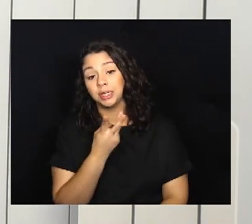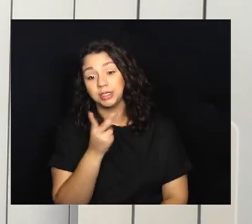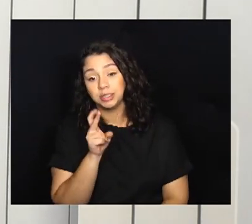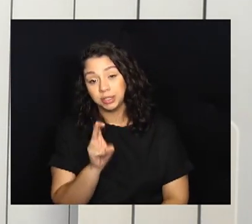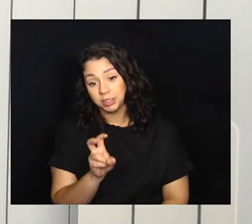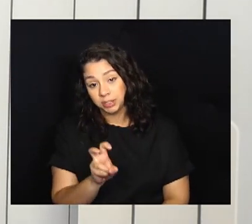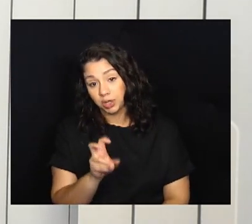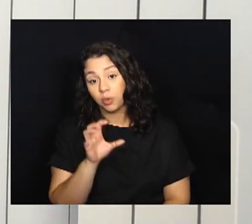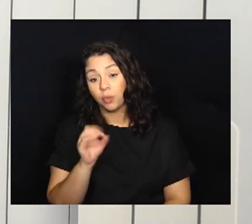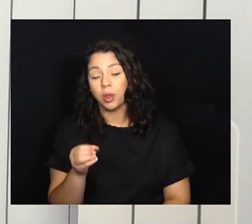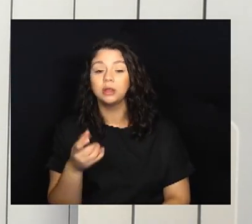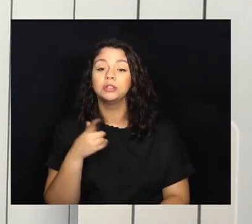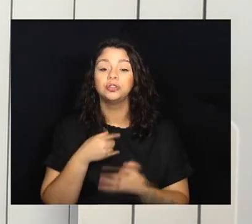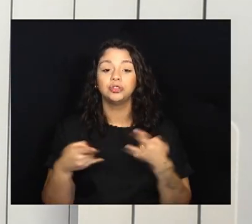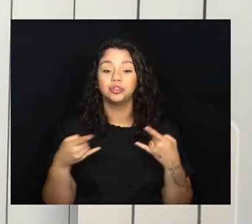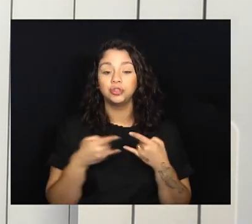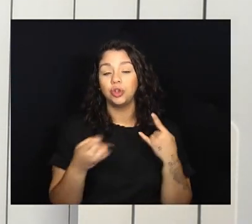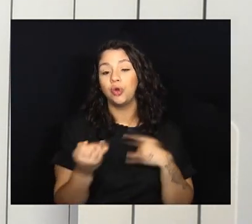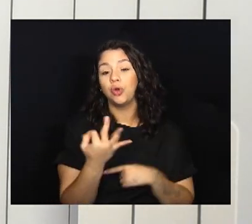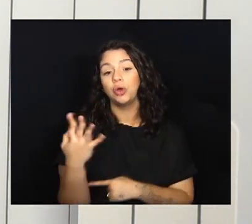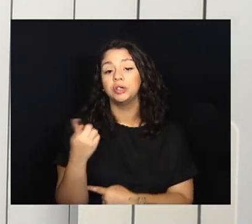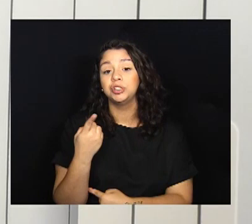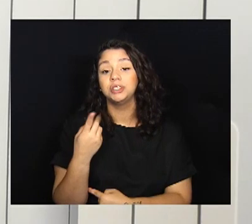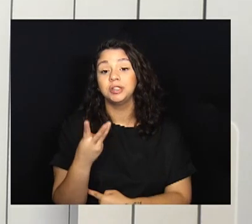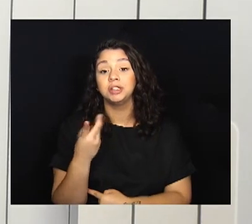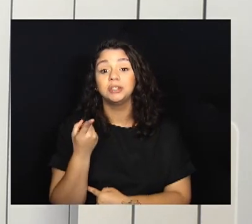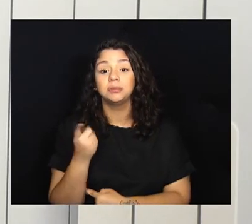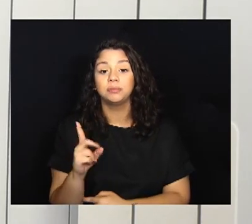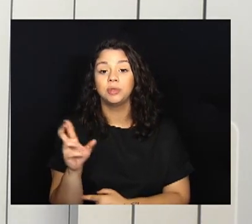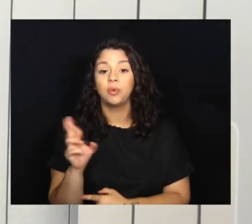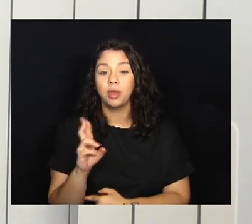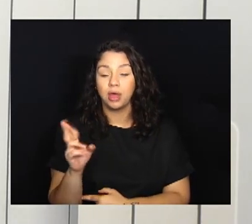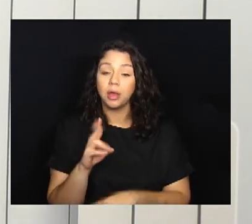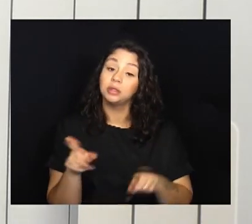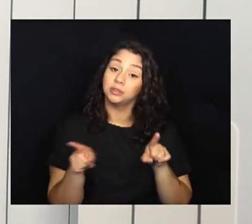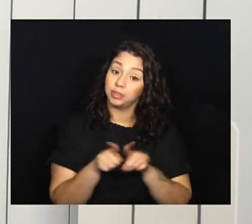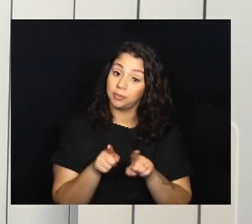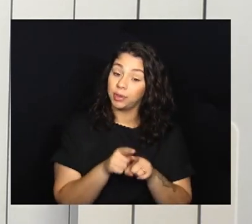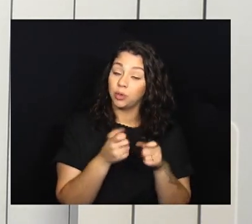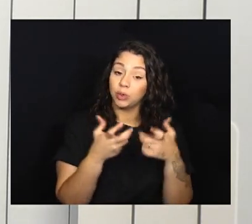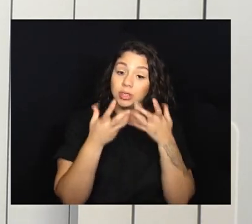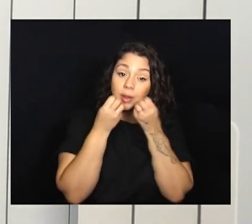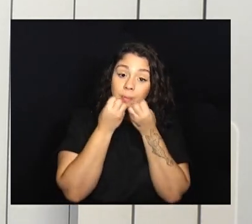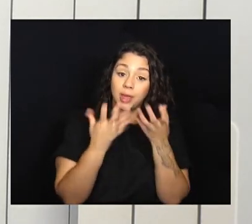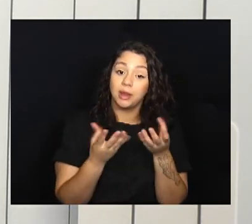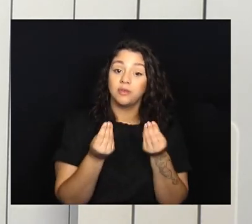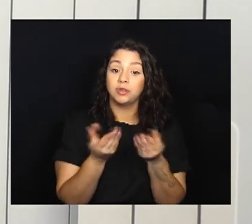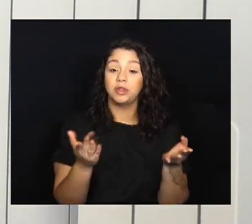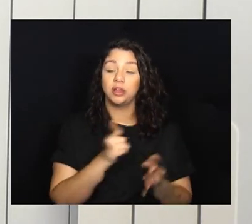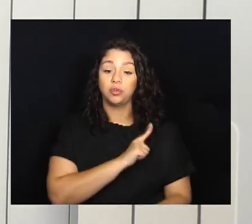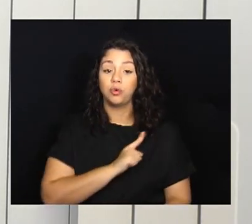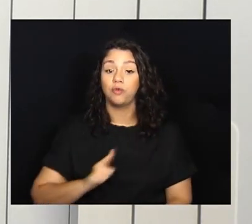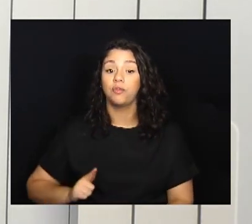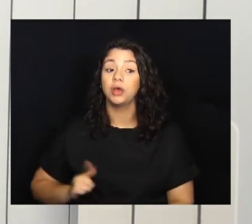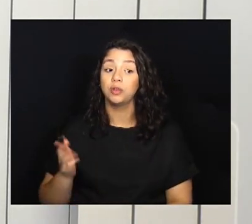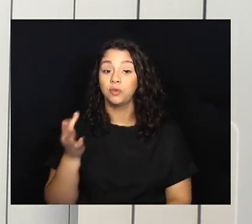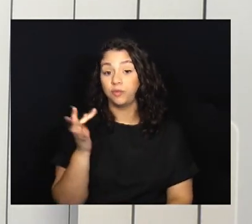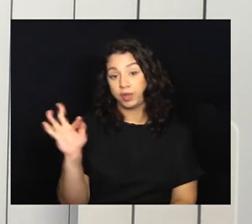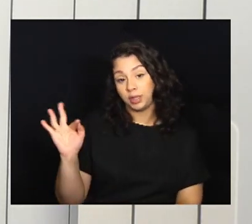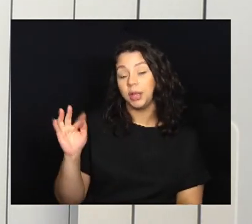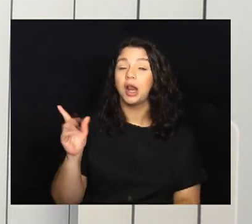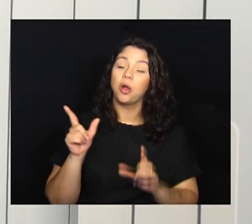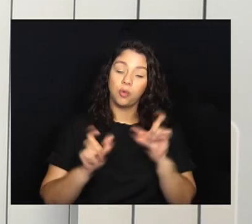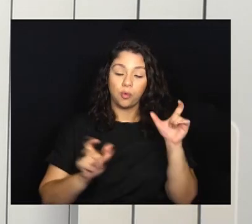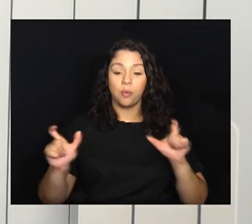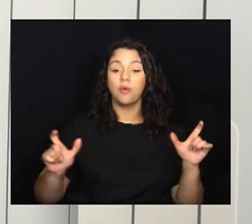350 cheques no valor de R$13 mil, além dos benefícios do programa do governo federal para as